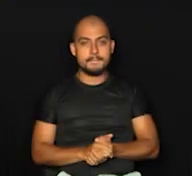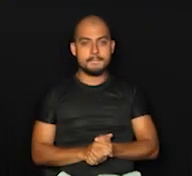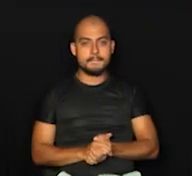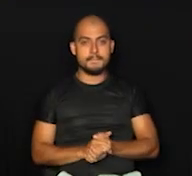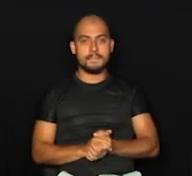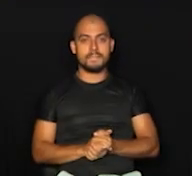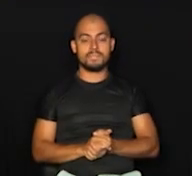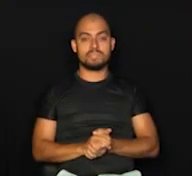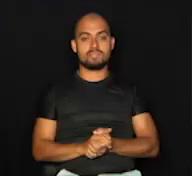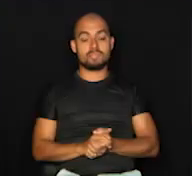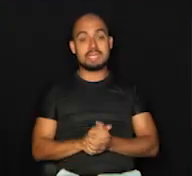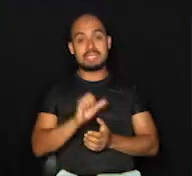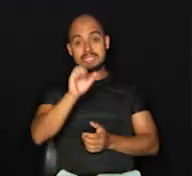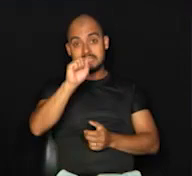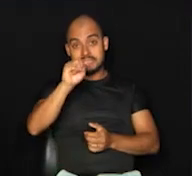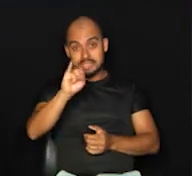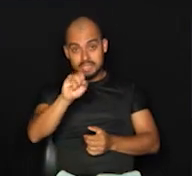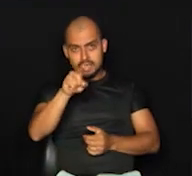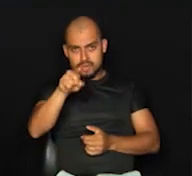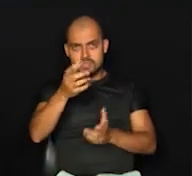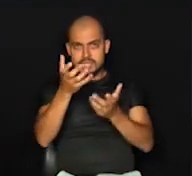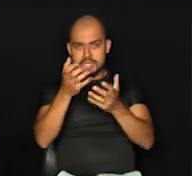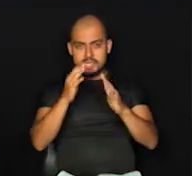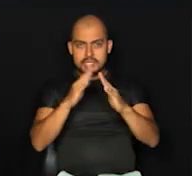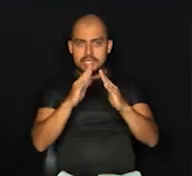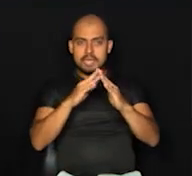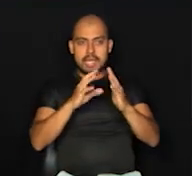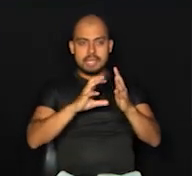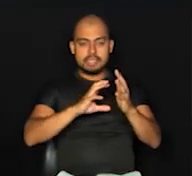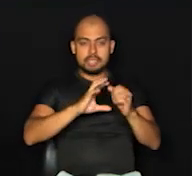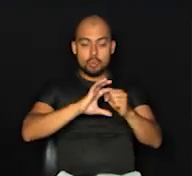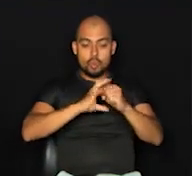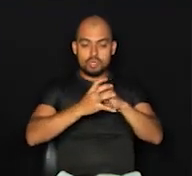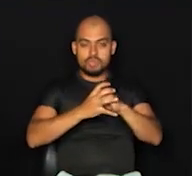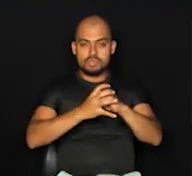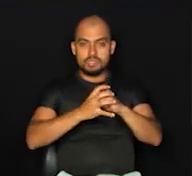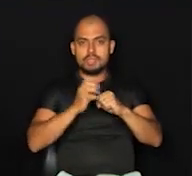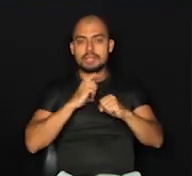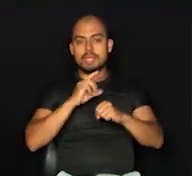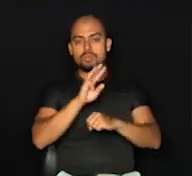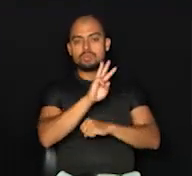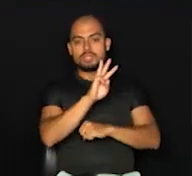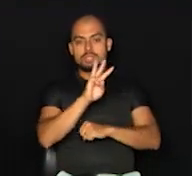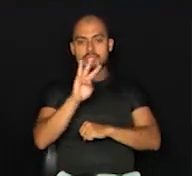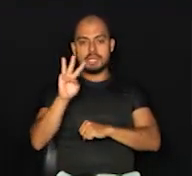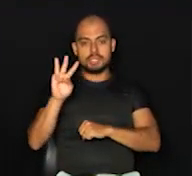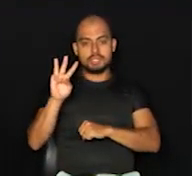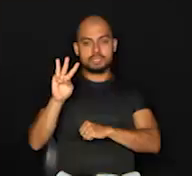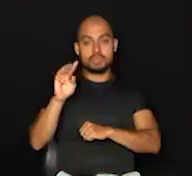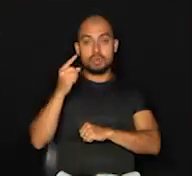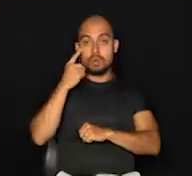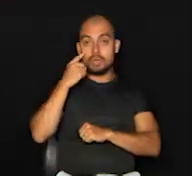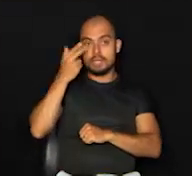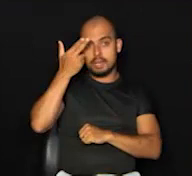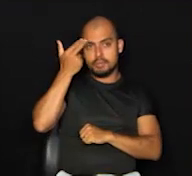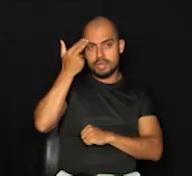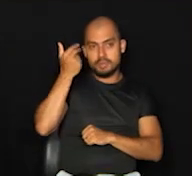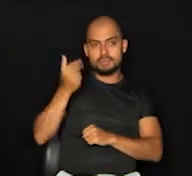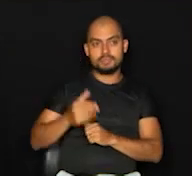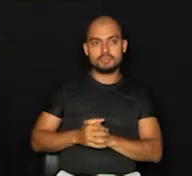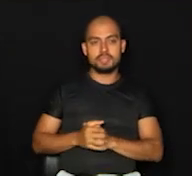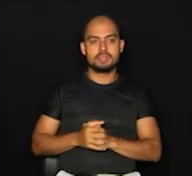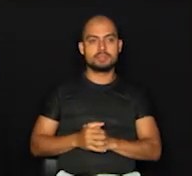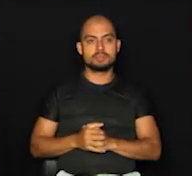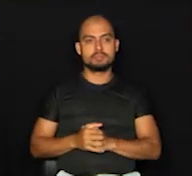covid-19.campinas.sp.gov.br. Isso. Se os dados que você quer saber de Campinas, entre nesse site. Gabriel, você consegue entrar por aí para a gente mostrar para o pessoal